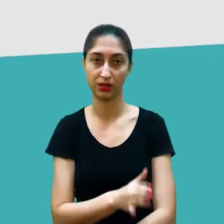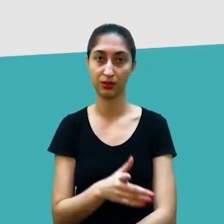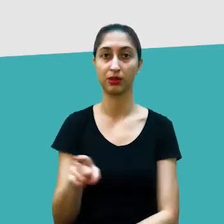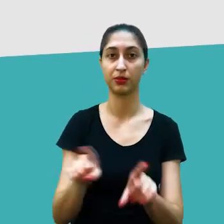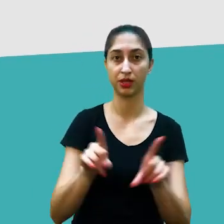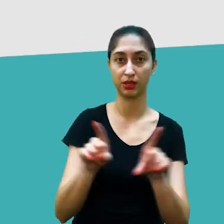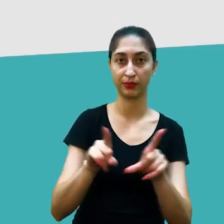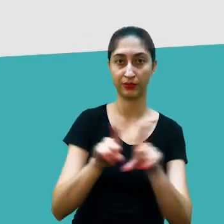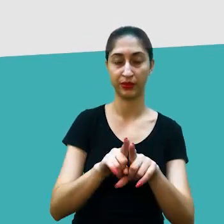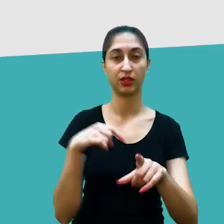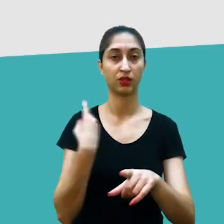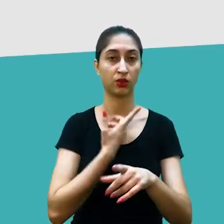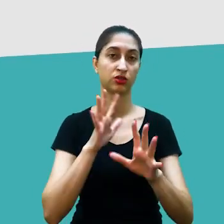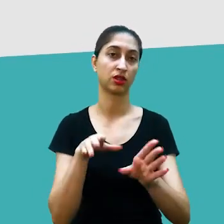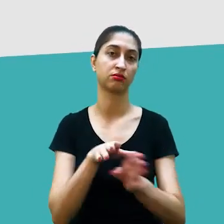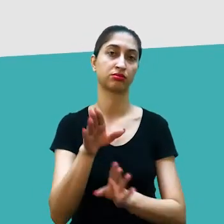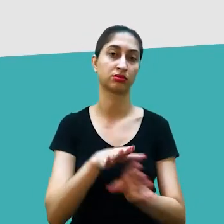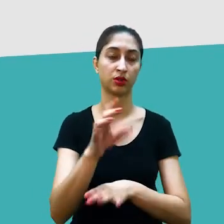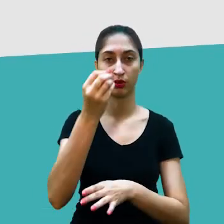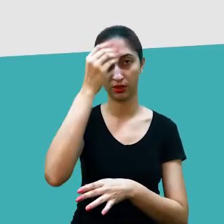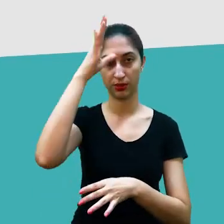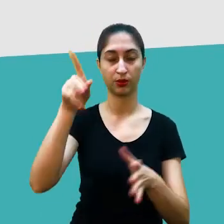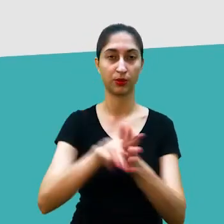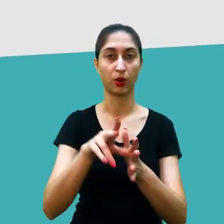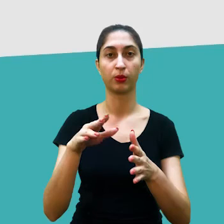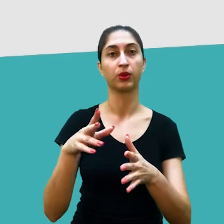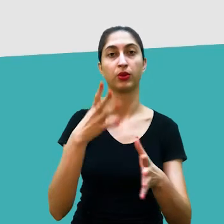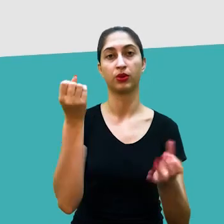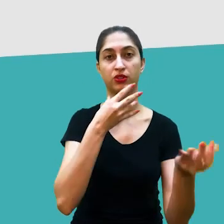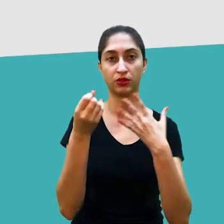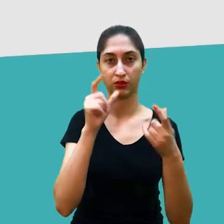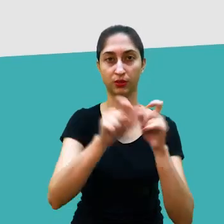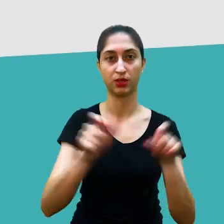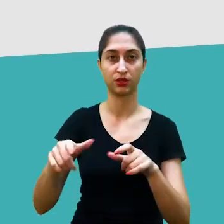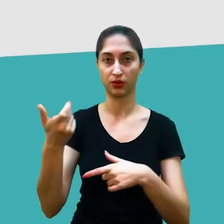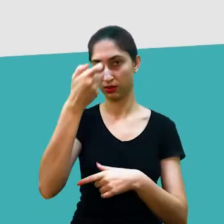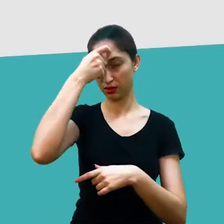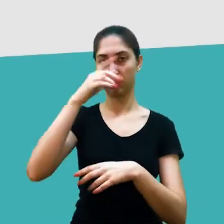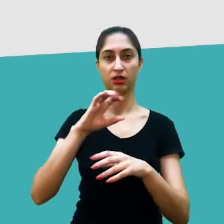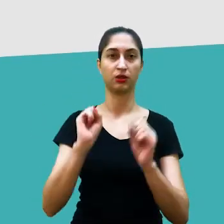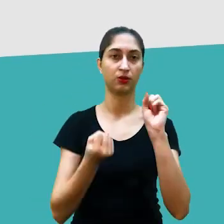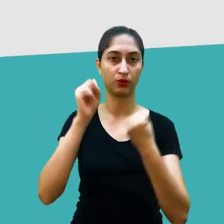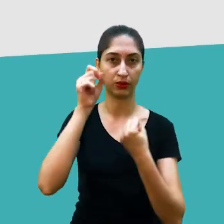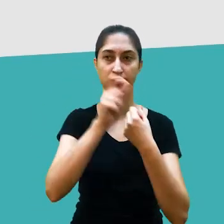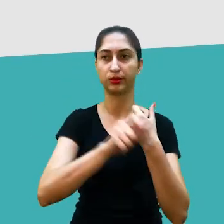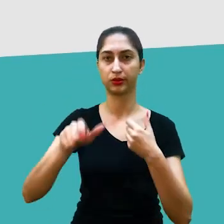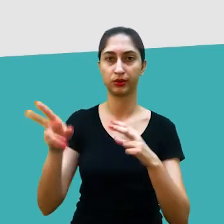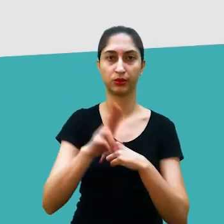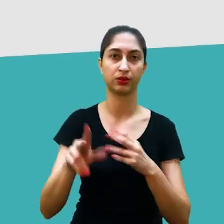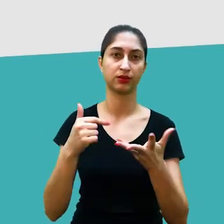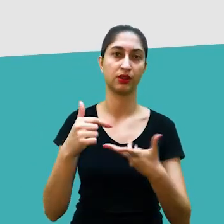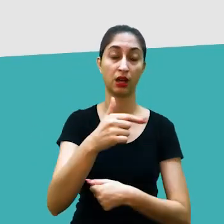vez mais passando o seu conhecimento para as novas gerações, conscientizando as pessoas, a indústria, os consumidores sobre